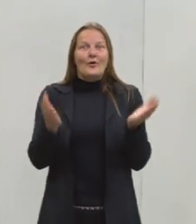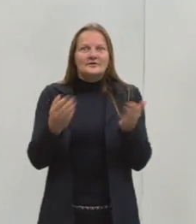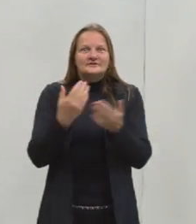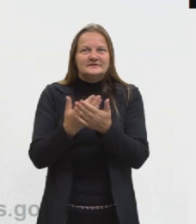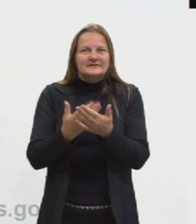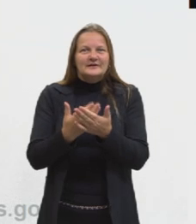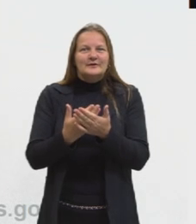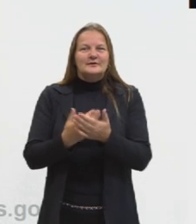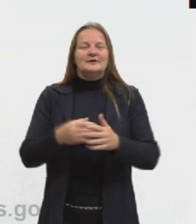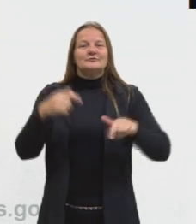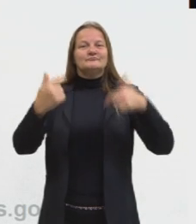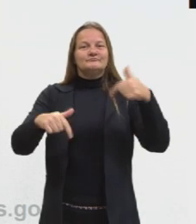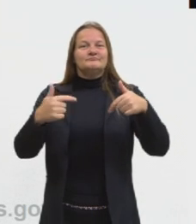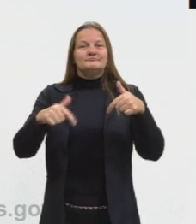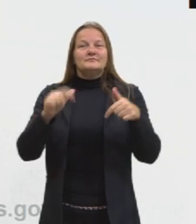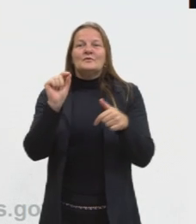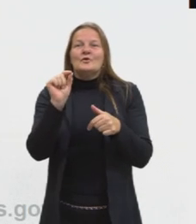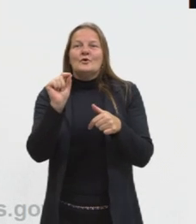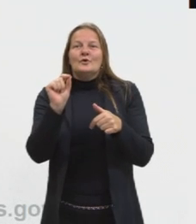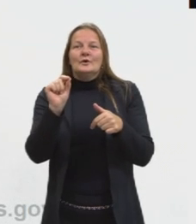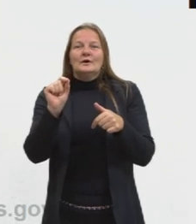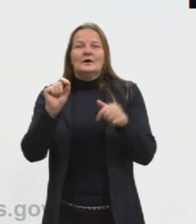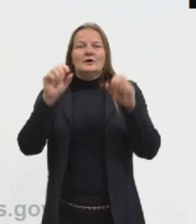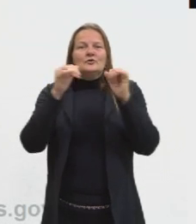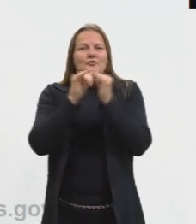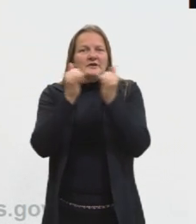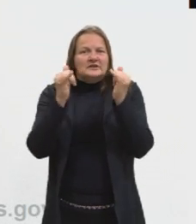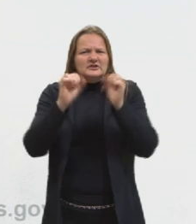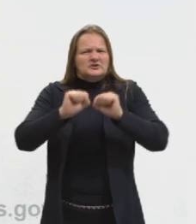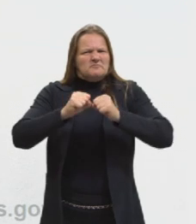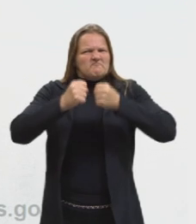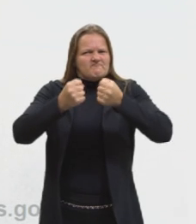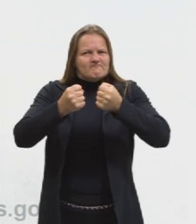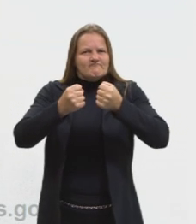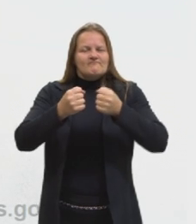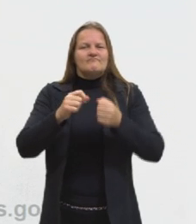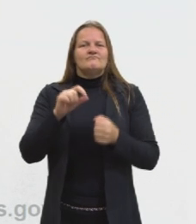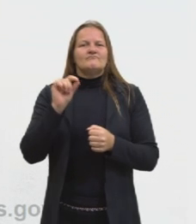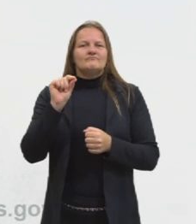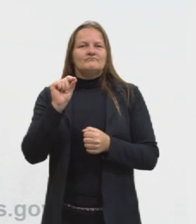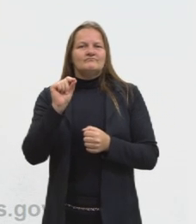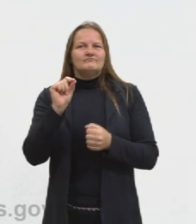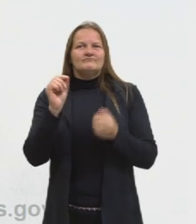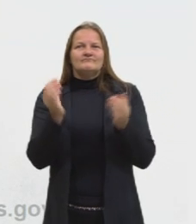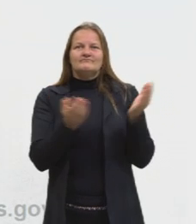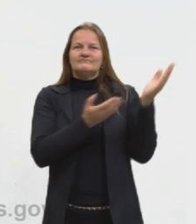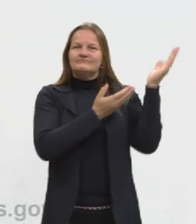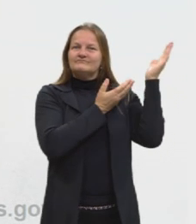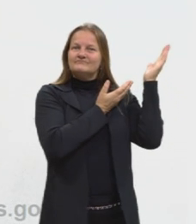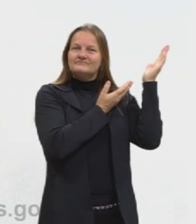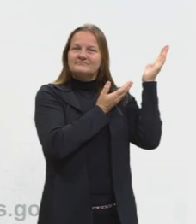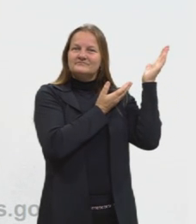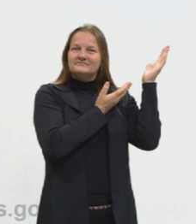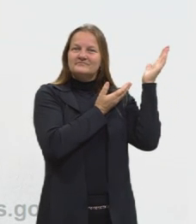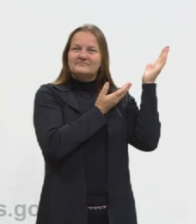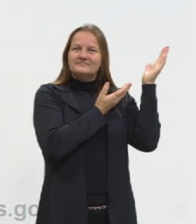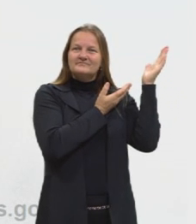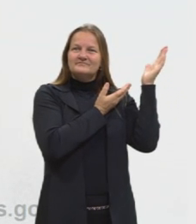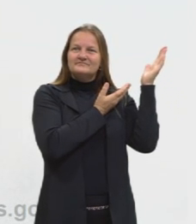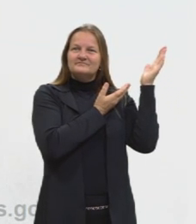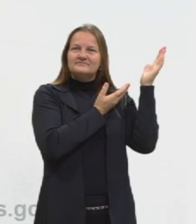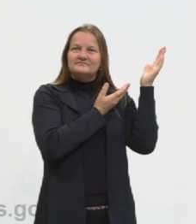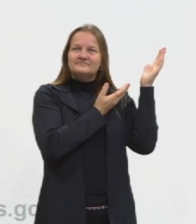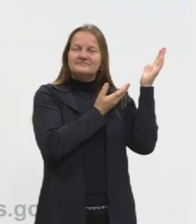intitulada trabalho energia e potência tá bom primeira coisa da nossa aula de hoje